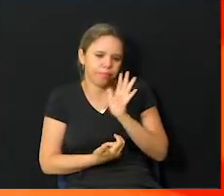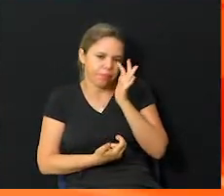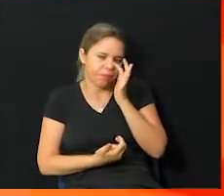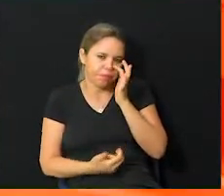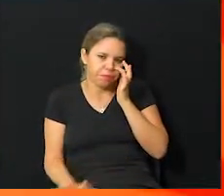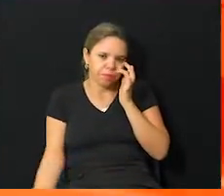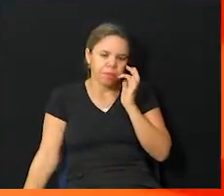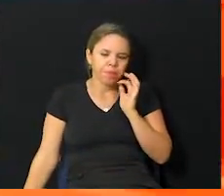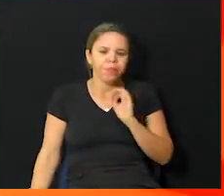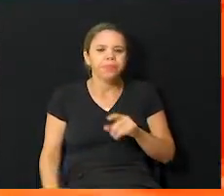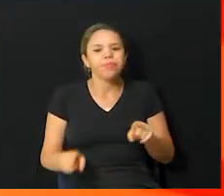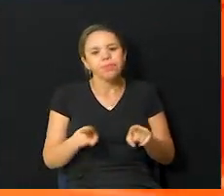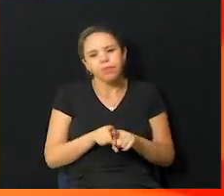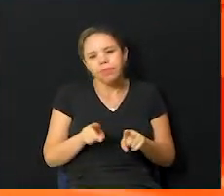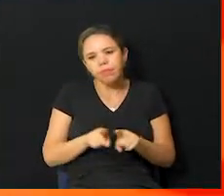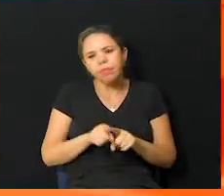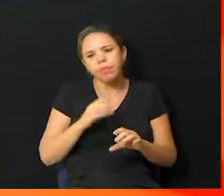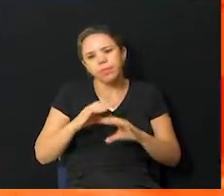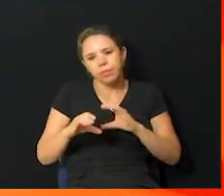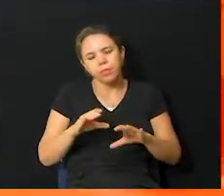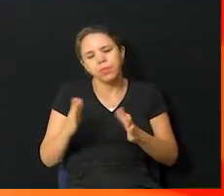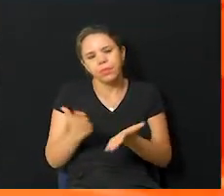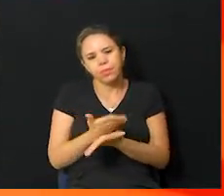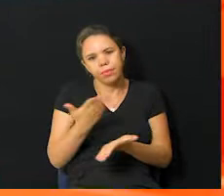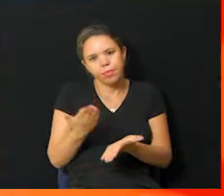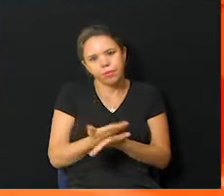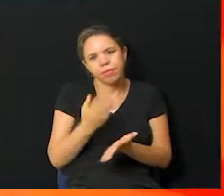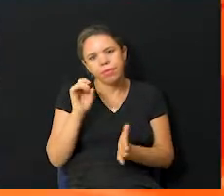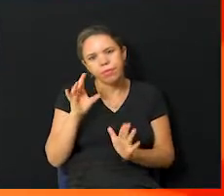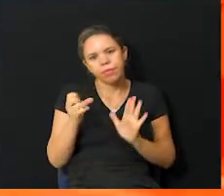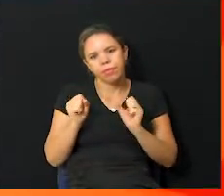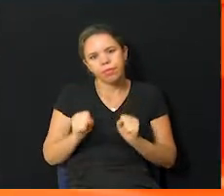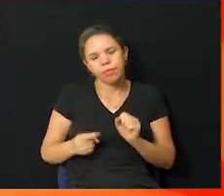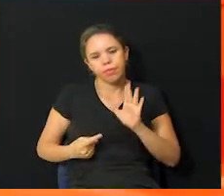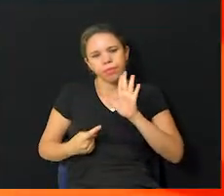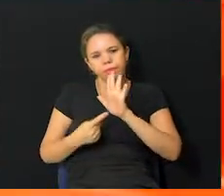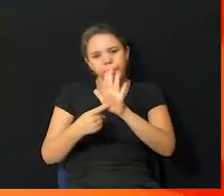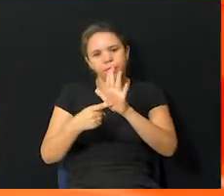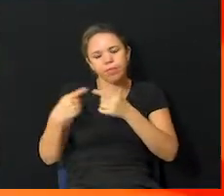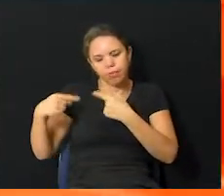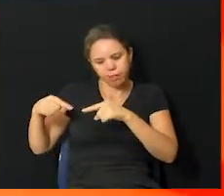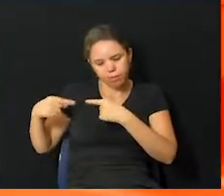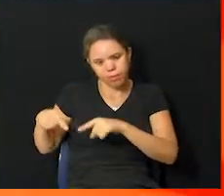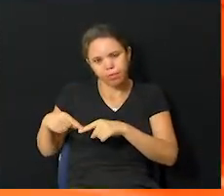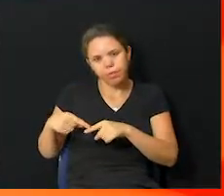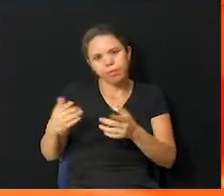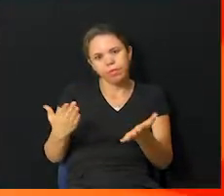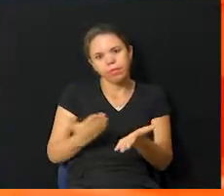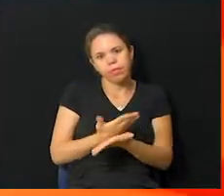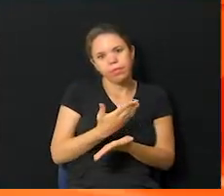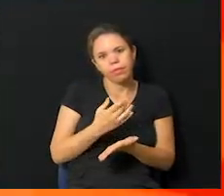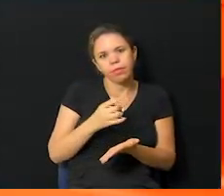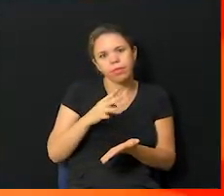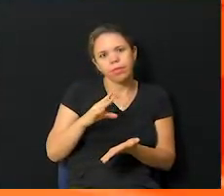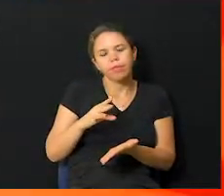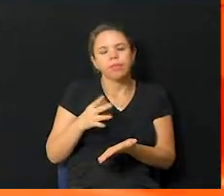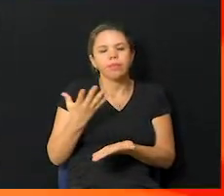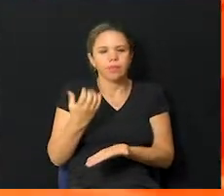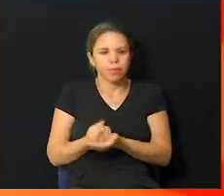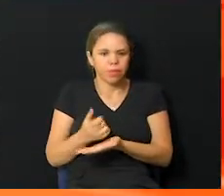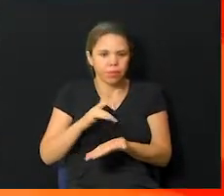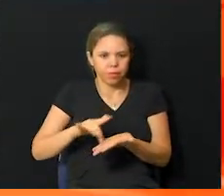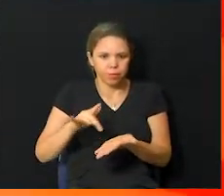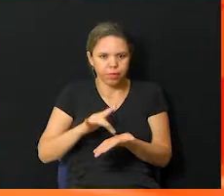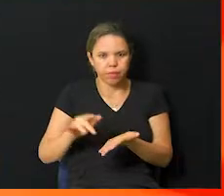os cantos. Só que na Toca Livros eles só podem apresentar as músicas, o livro musicado e o